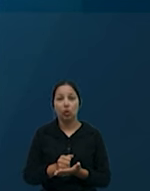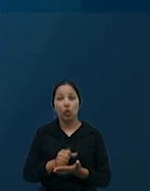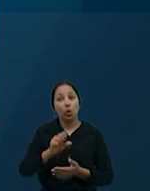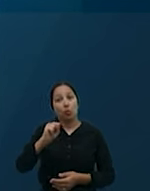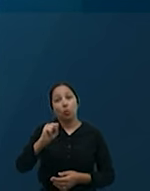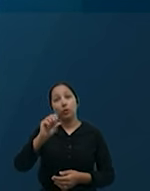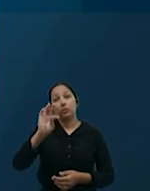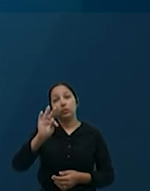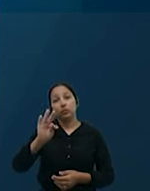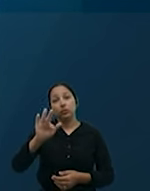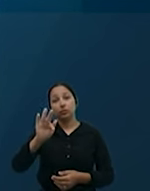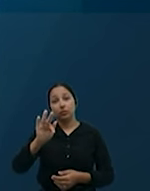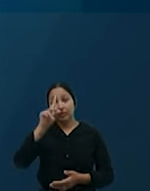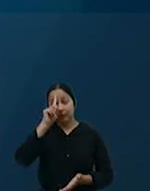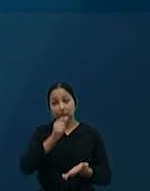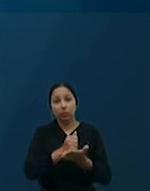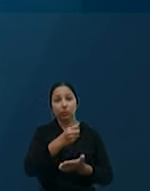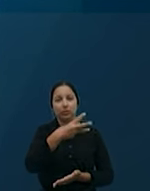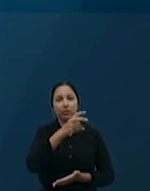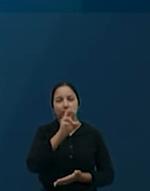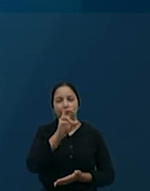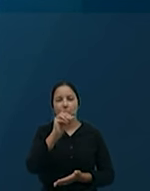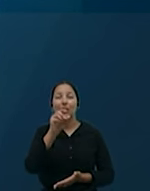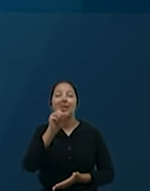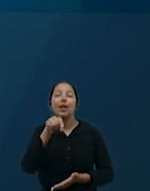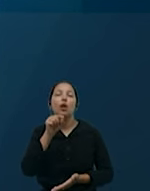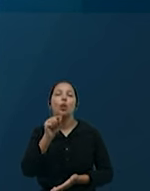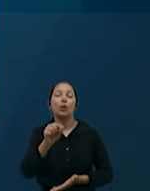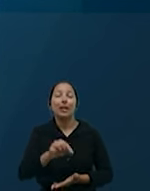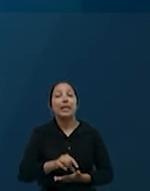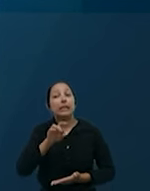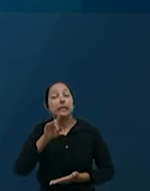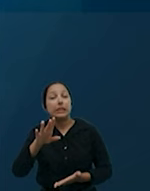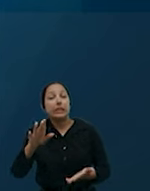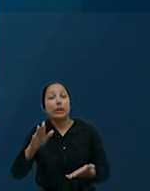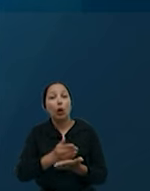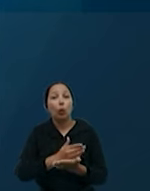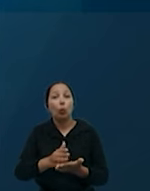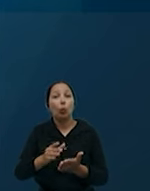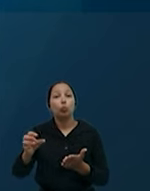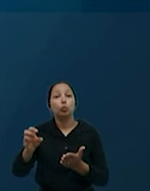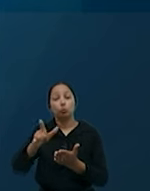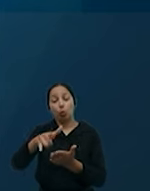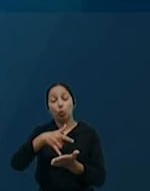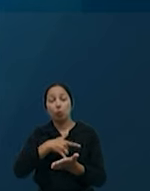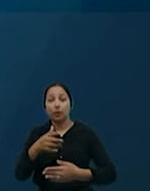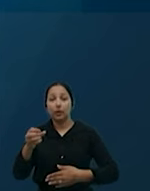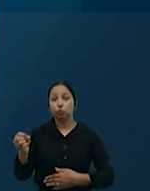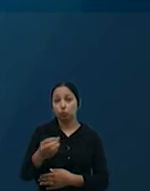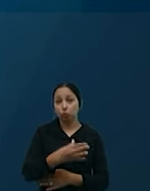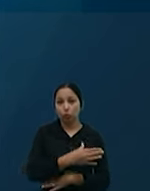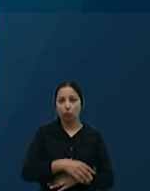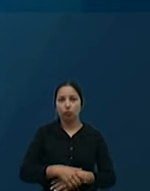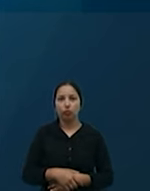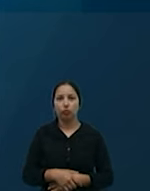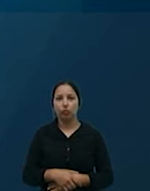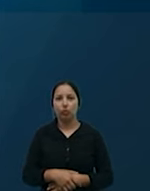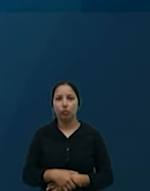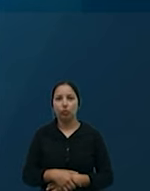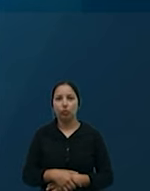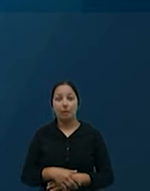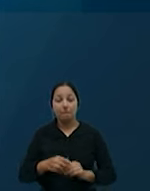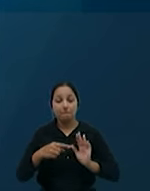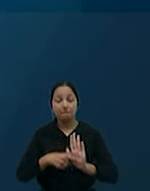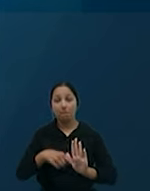o seguinte: que se algum documento novo que se refere a fato não levado